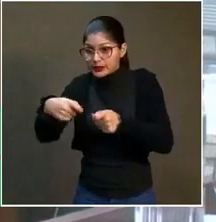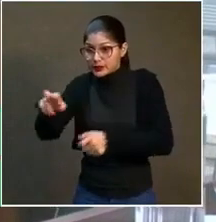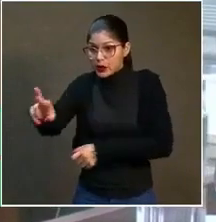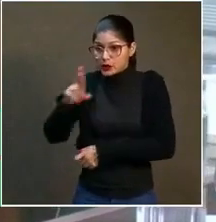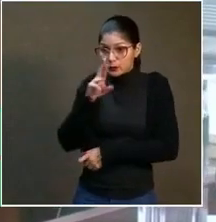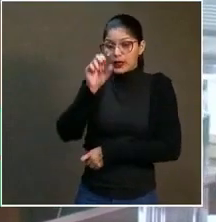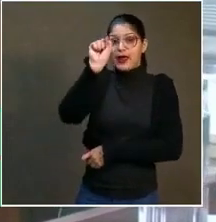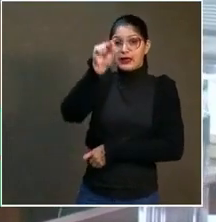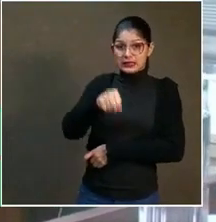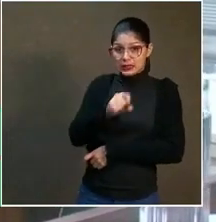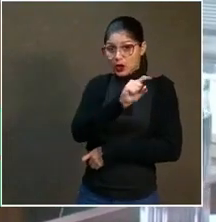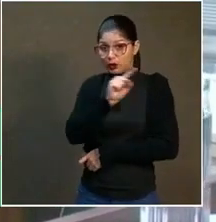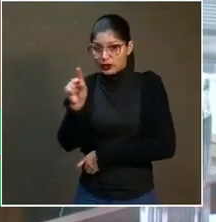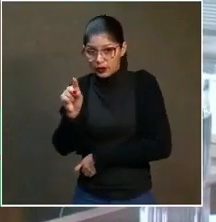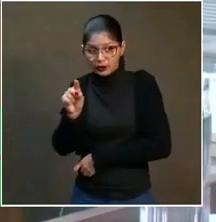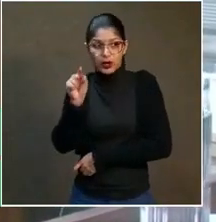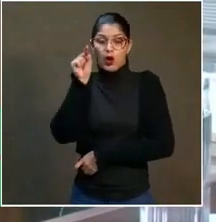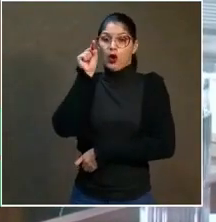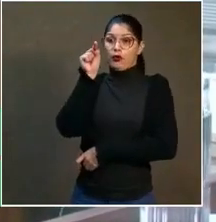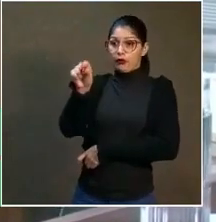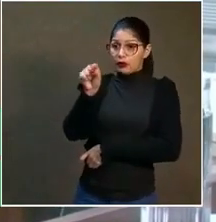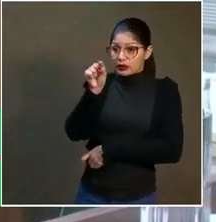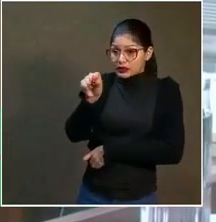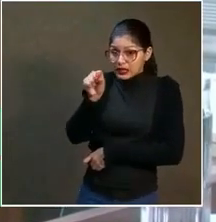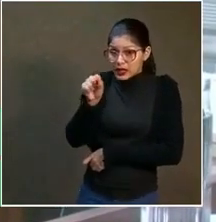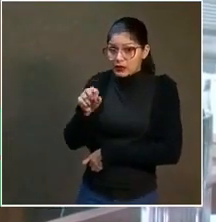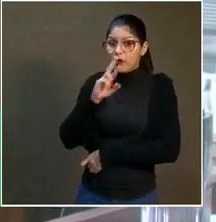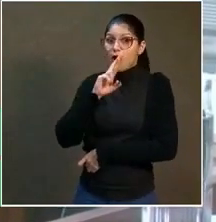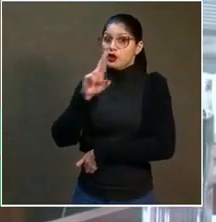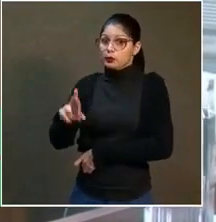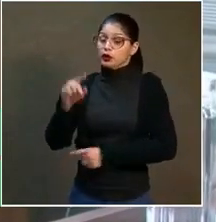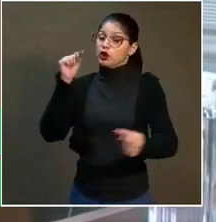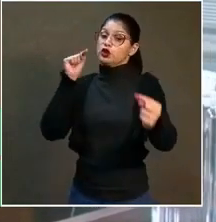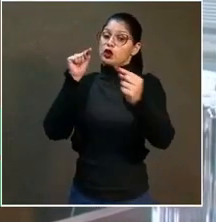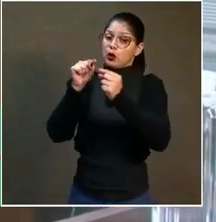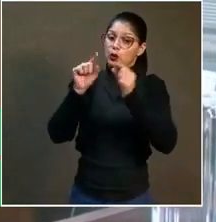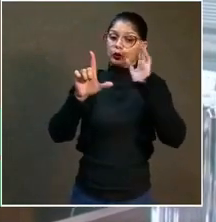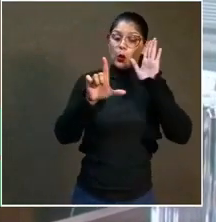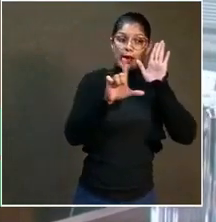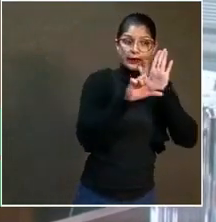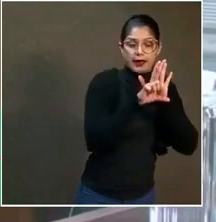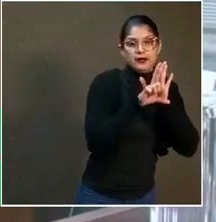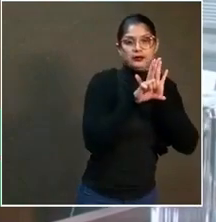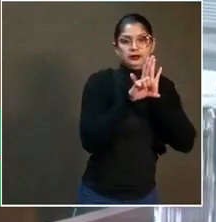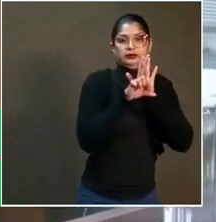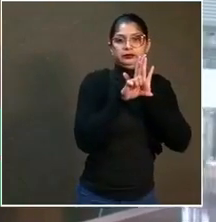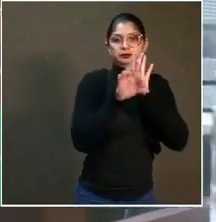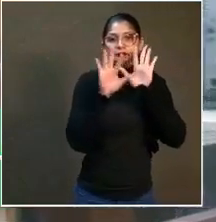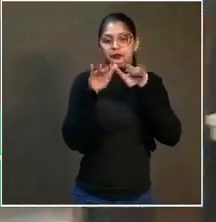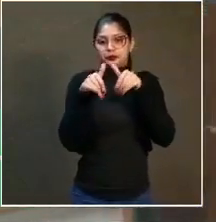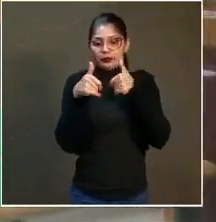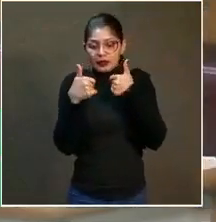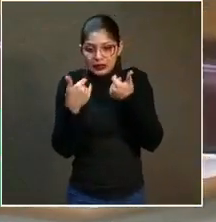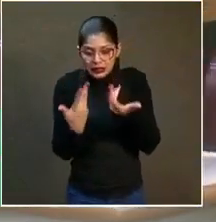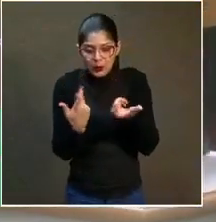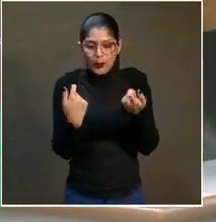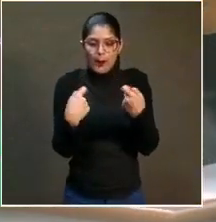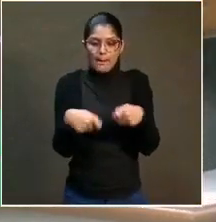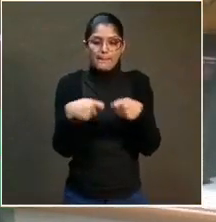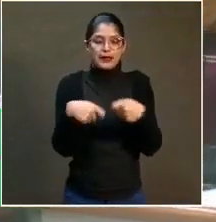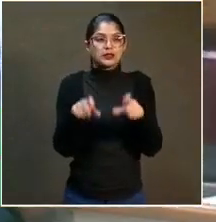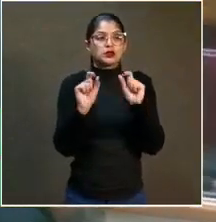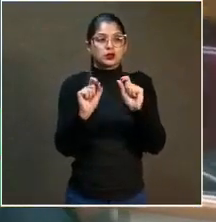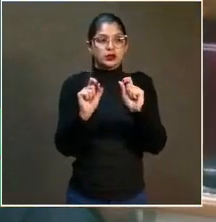ou não. Vossas Excelências vão responder de acordo com a lei. Perfeito? Mas antes de tudo isso, eu preciso,